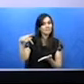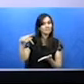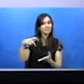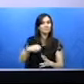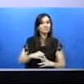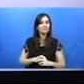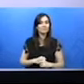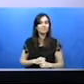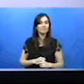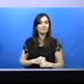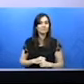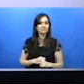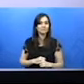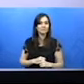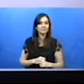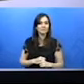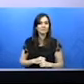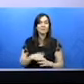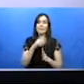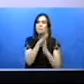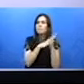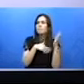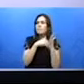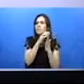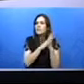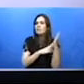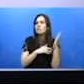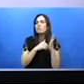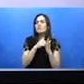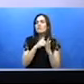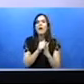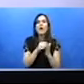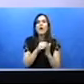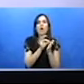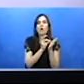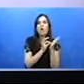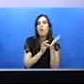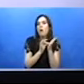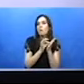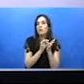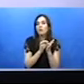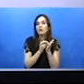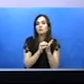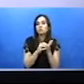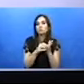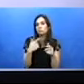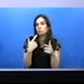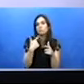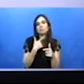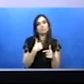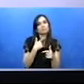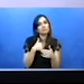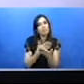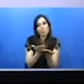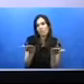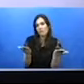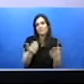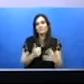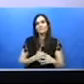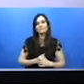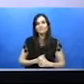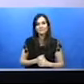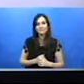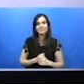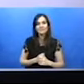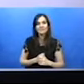da palavra pipa, podendo pintar dentro, colar bolinhas, isso depende da criança, tá bom? Aqui nós